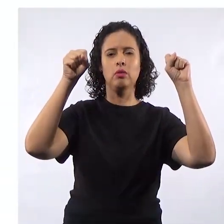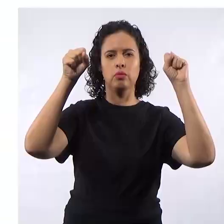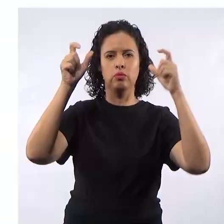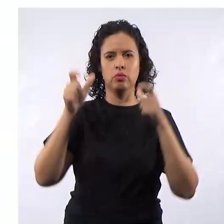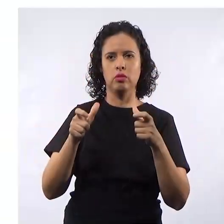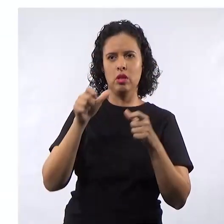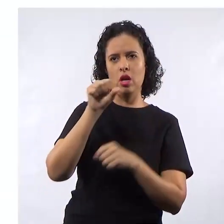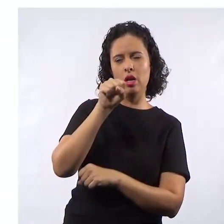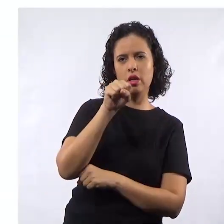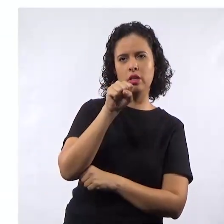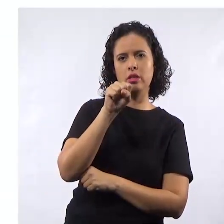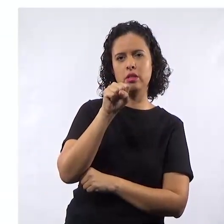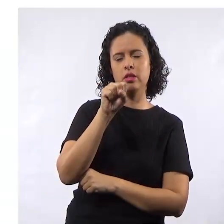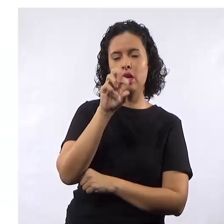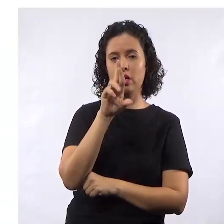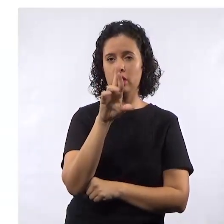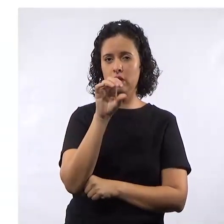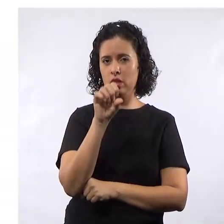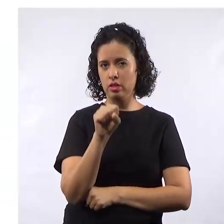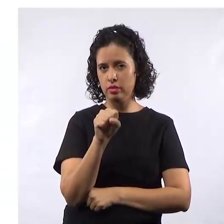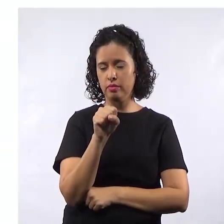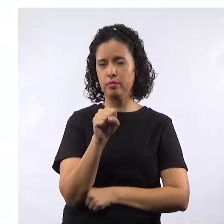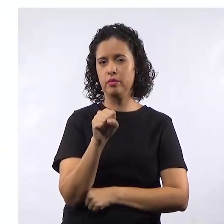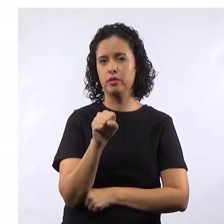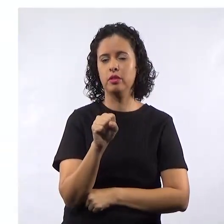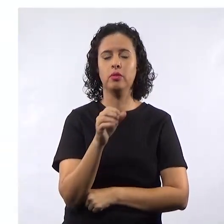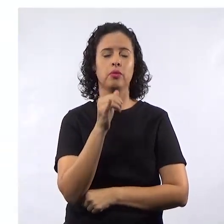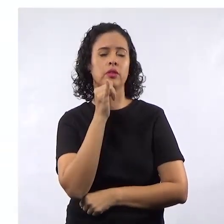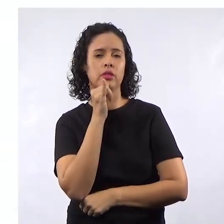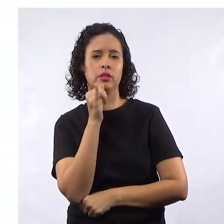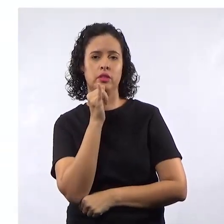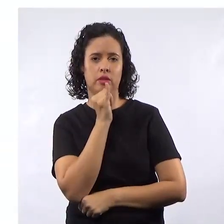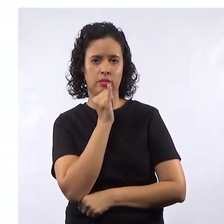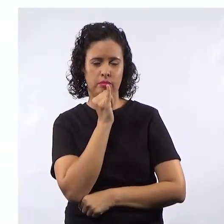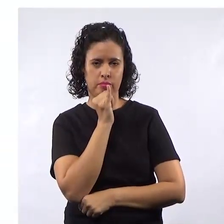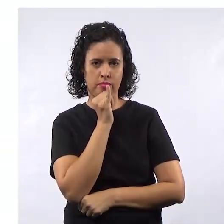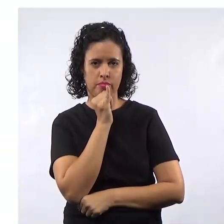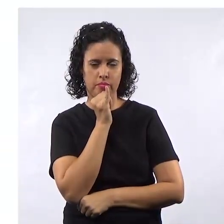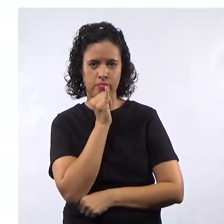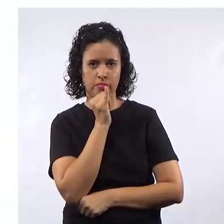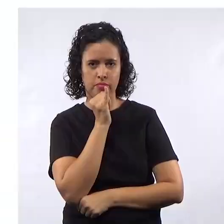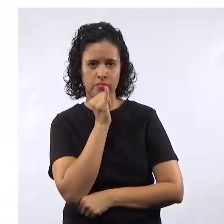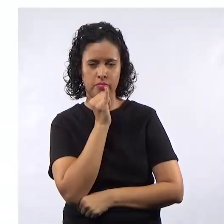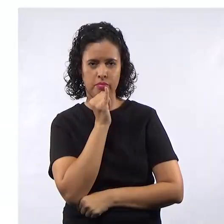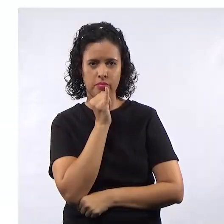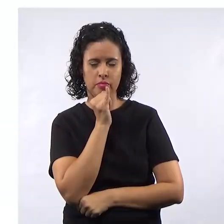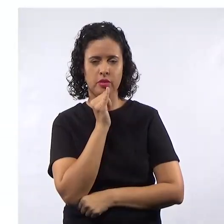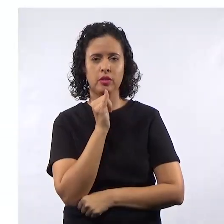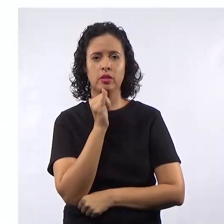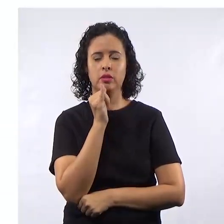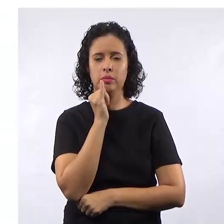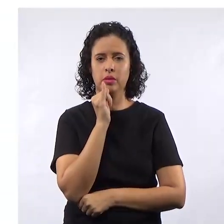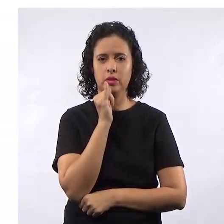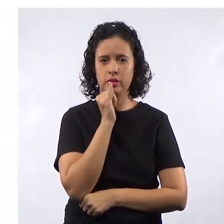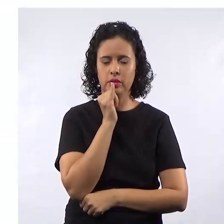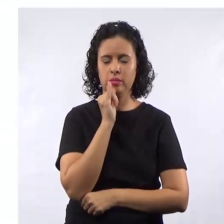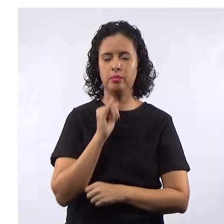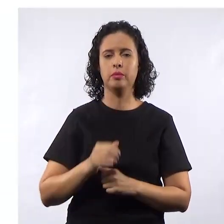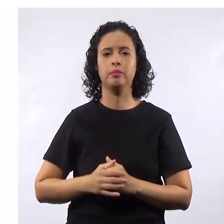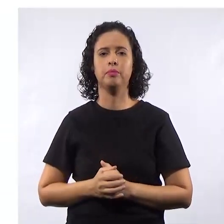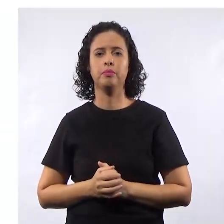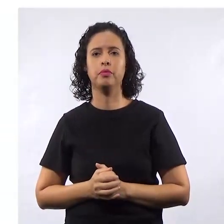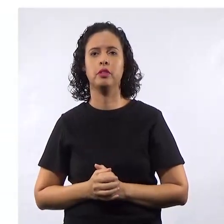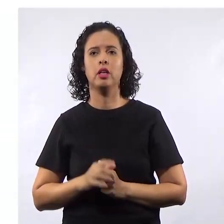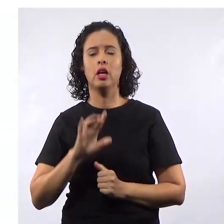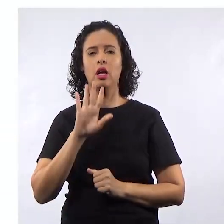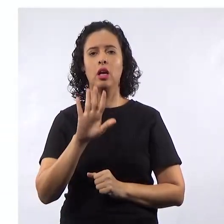julgado dizendo, por exemplo, um exemplo aqui, vamos fazer a substituição do IGPM por um outro índice de mercado, porque